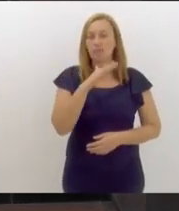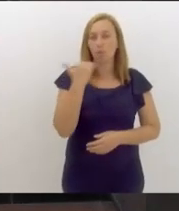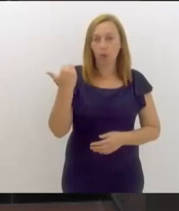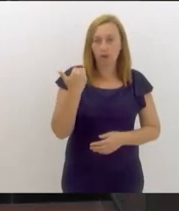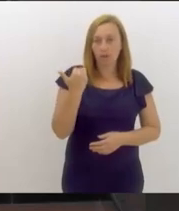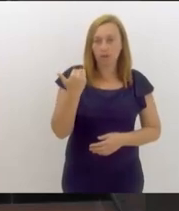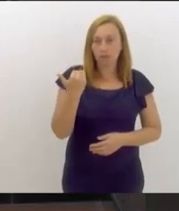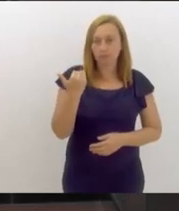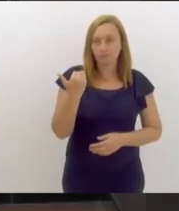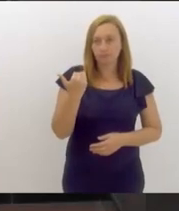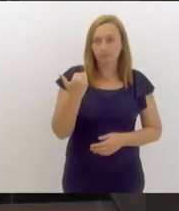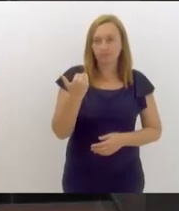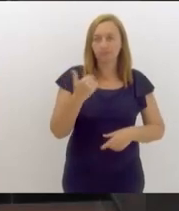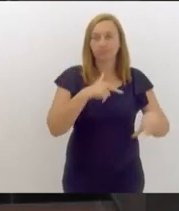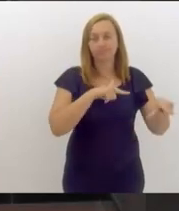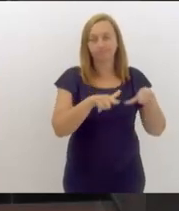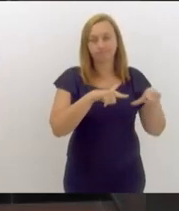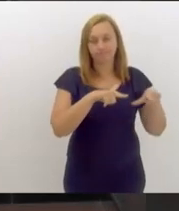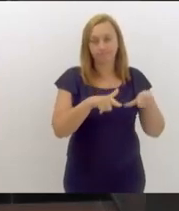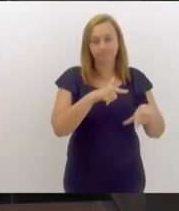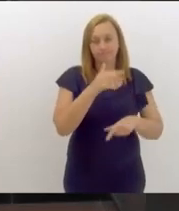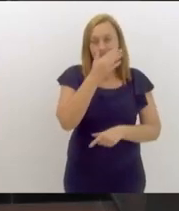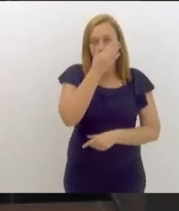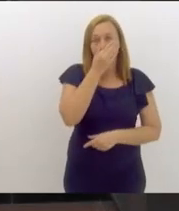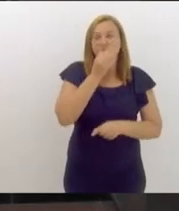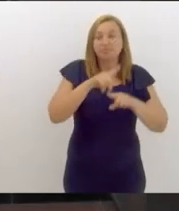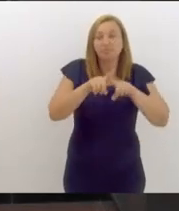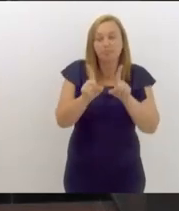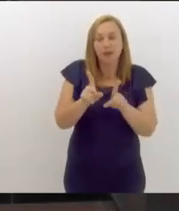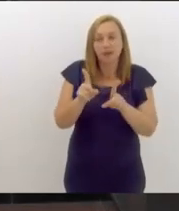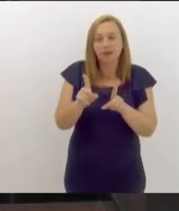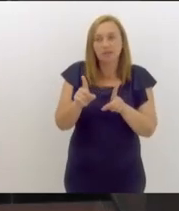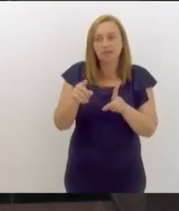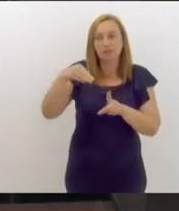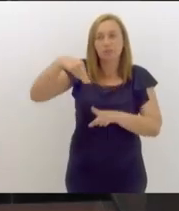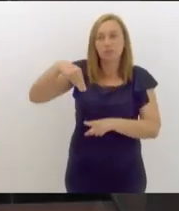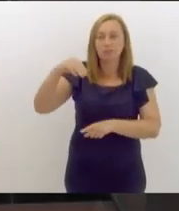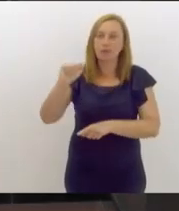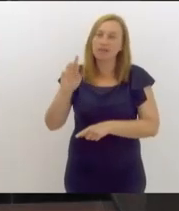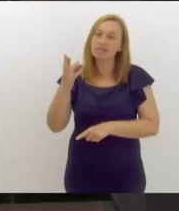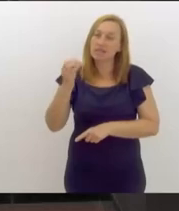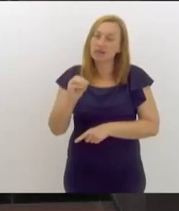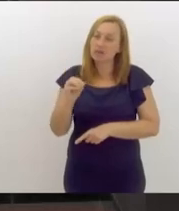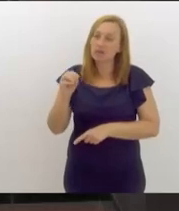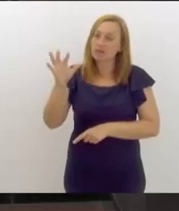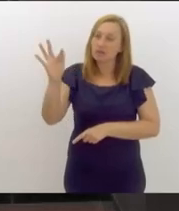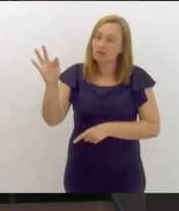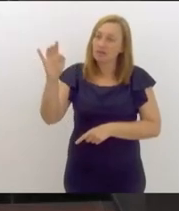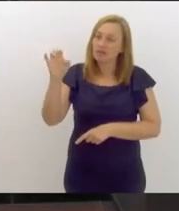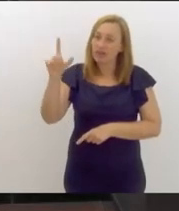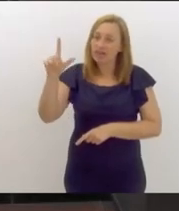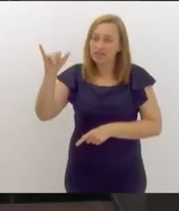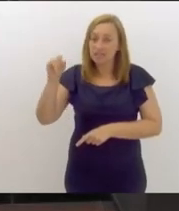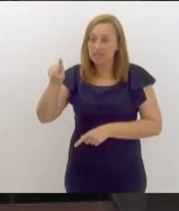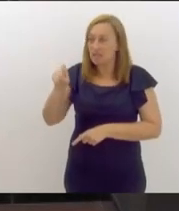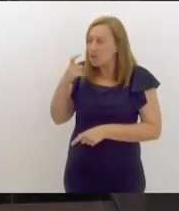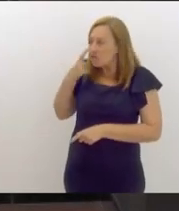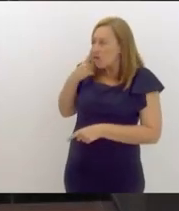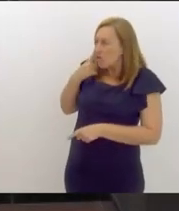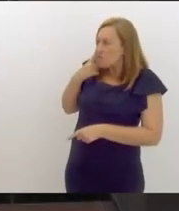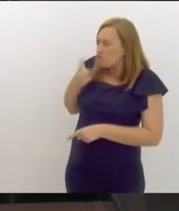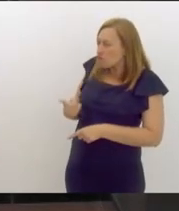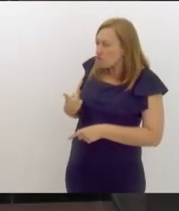em combate mas o sargento Marcelo Félix foi reconhecido como policial infelizmente